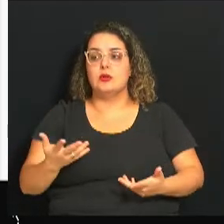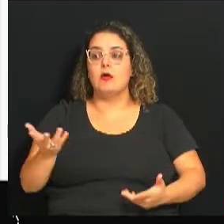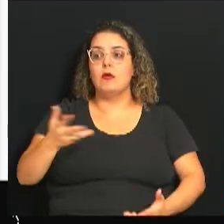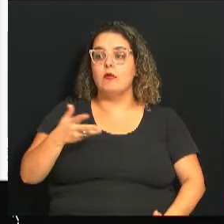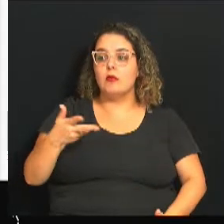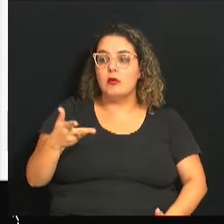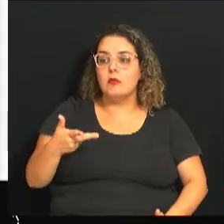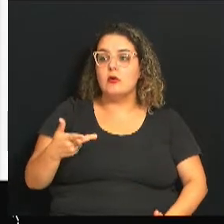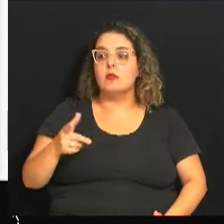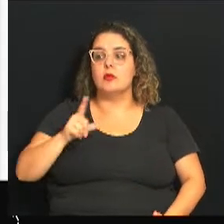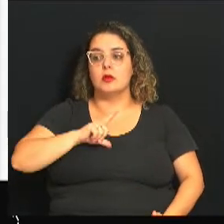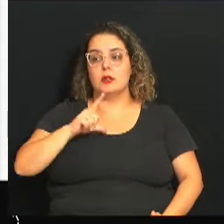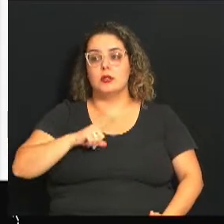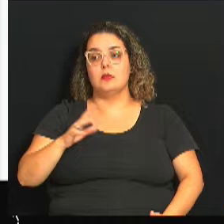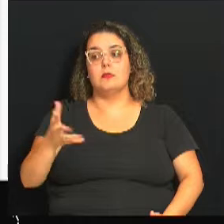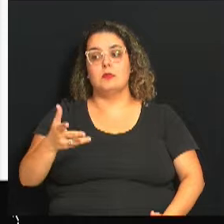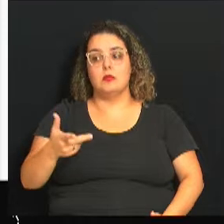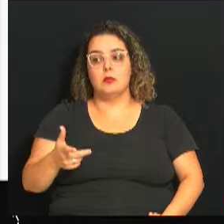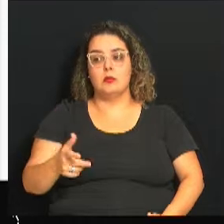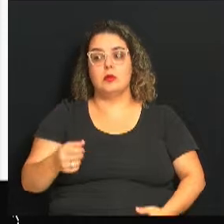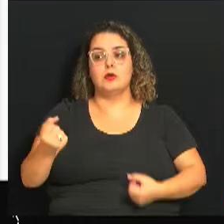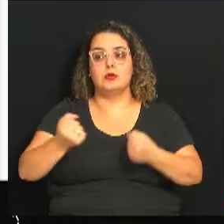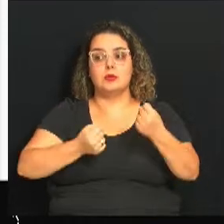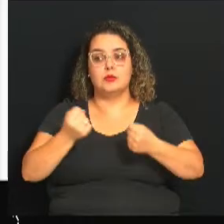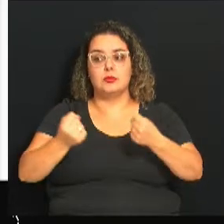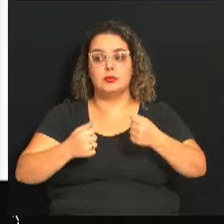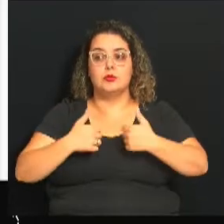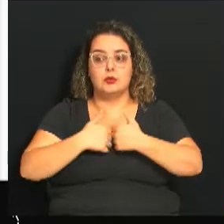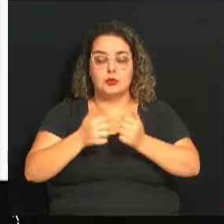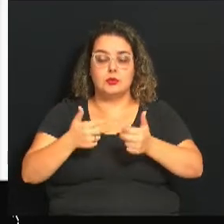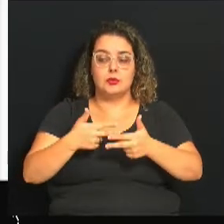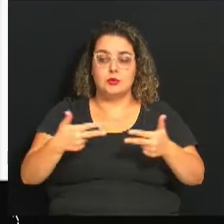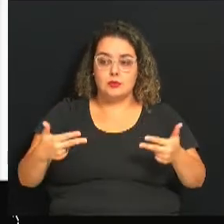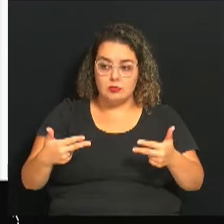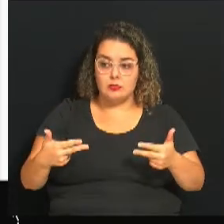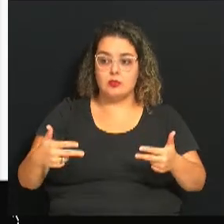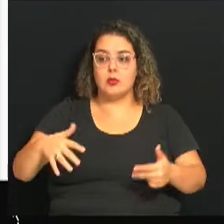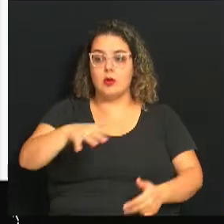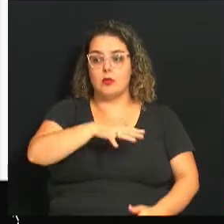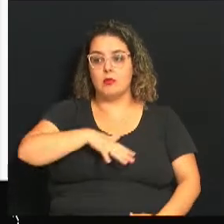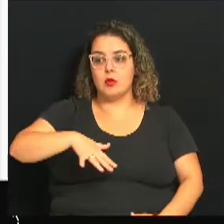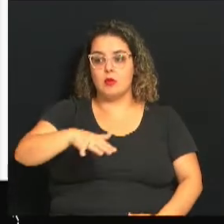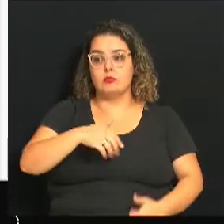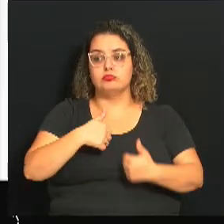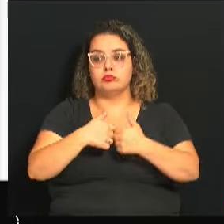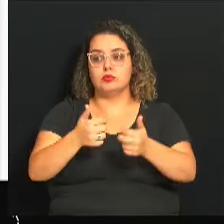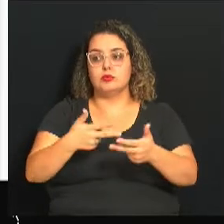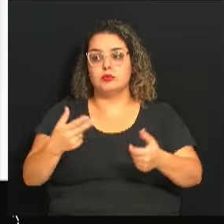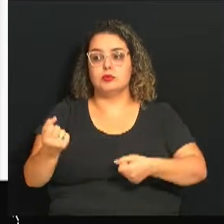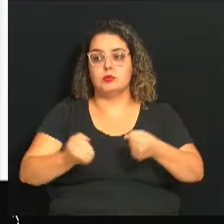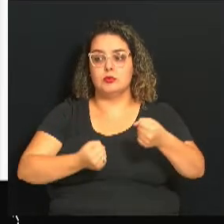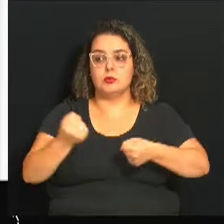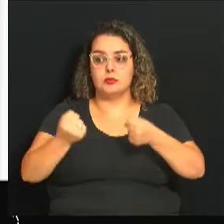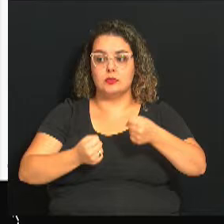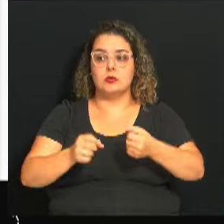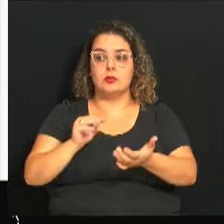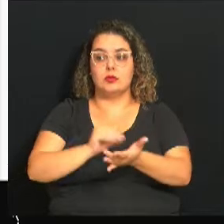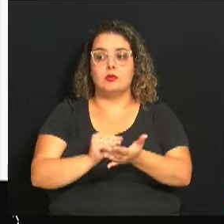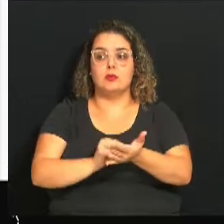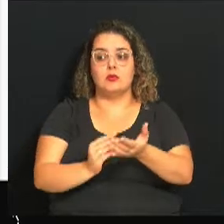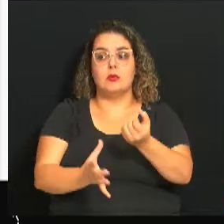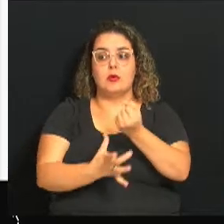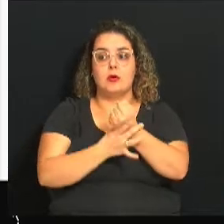uma velocidade muito grande dos carros, do ônibus, então é uma área de grande circulação que acaba gerando insegurança ao andar